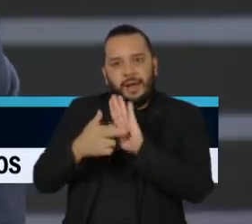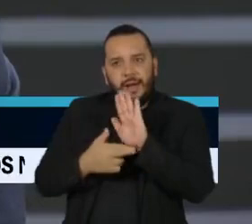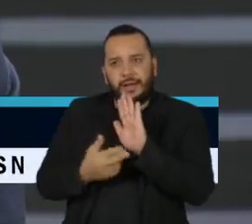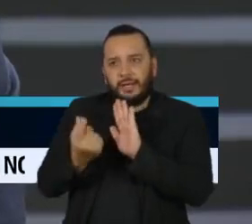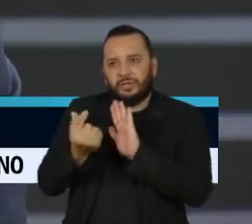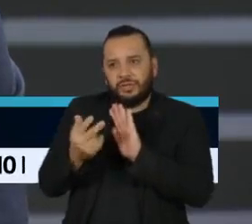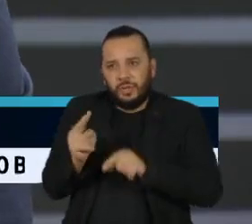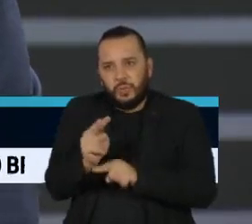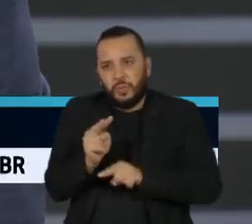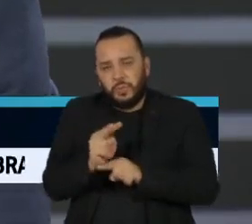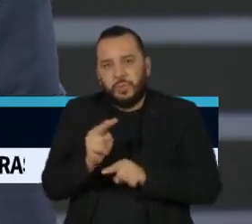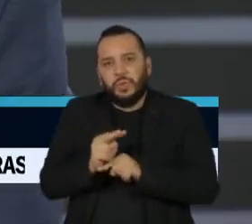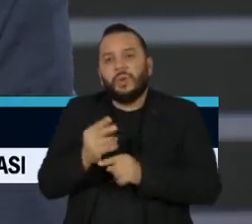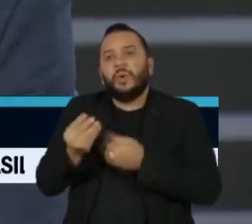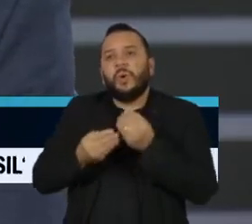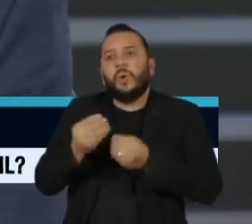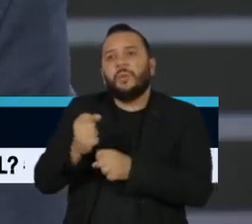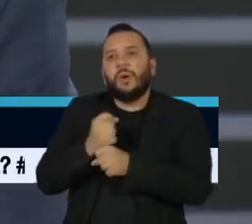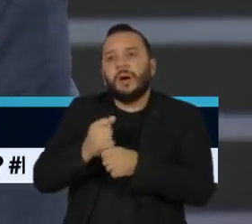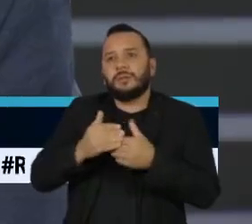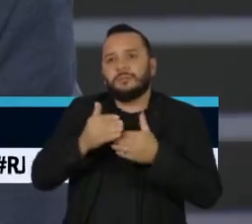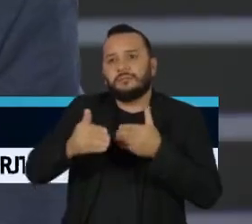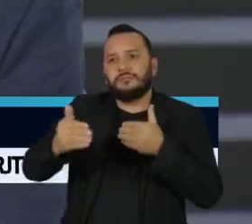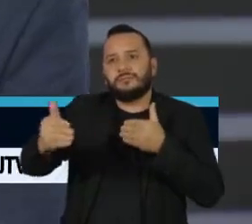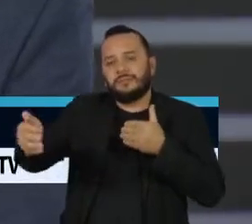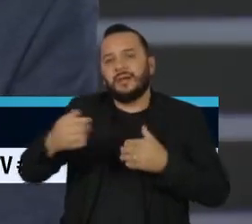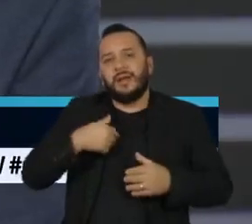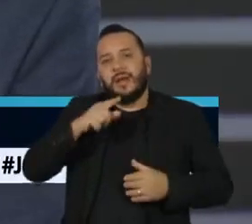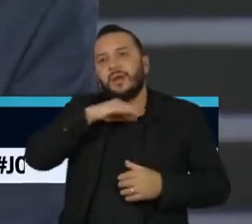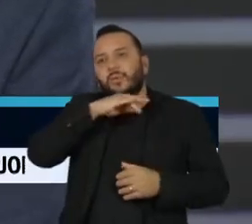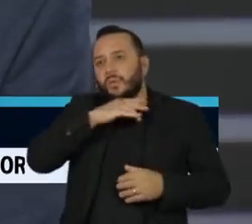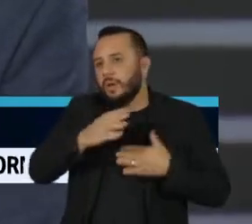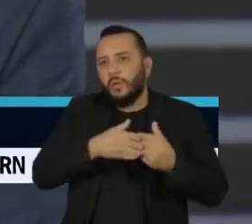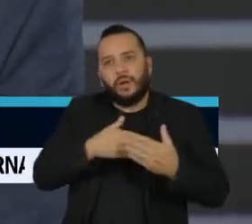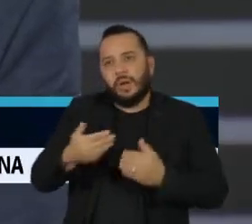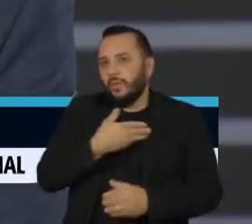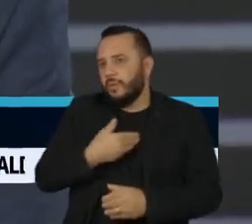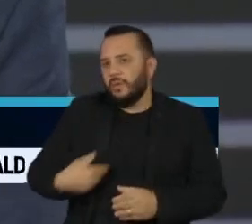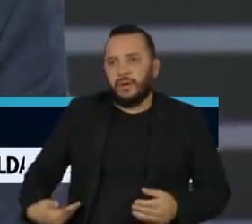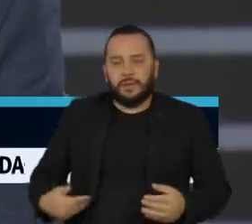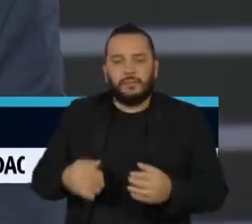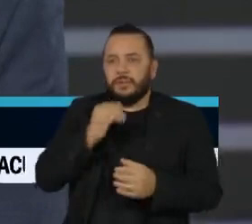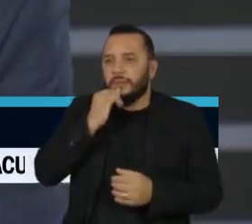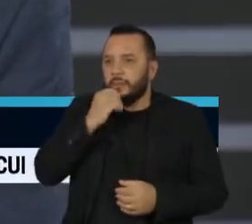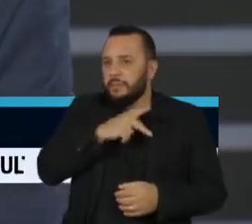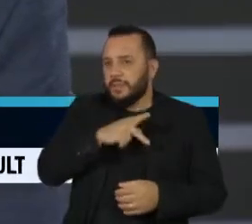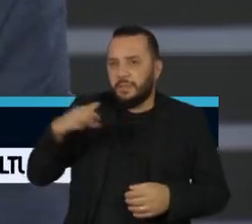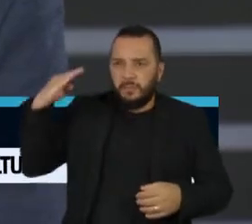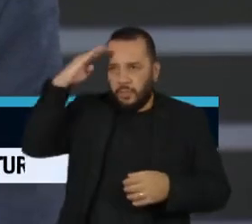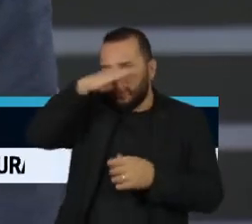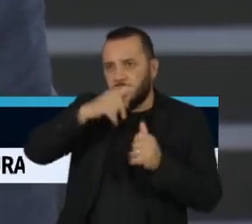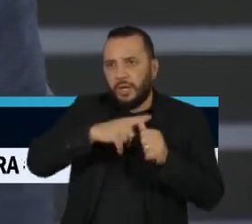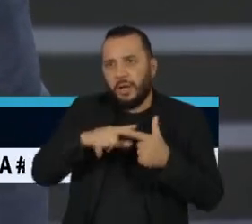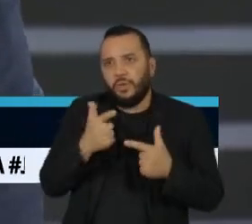era uma herança maldita para qualquer governo, seja a reeleição do Bolsonaro, seja qualquer outro